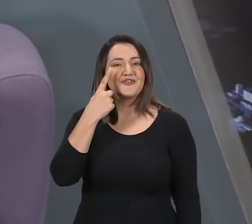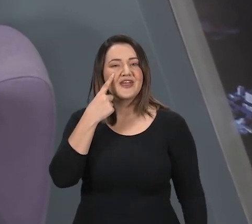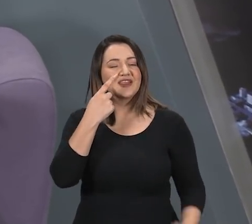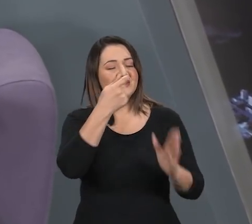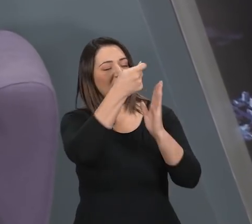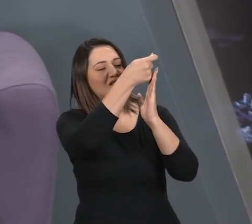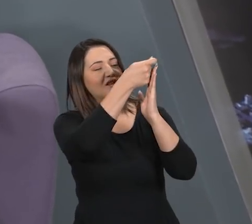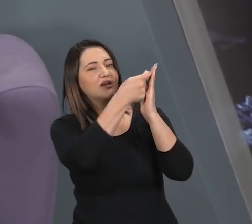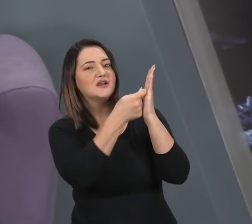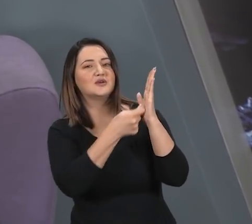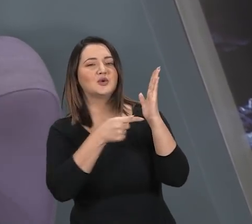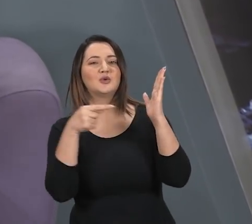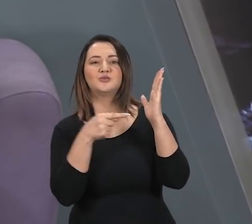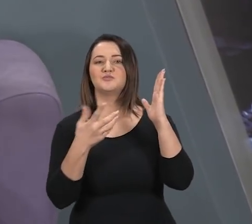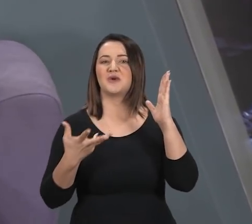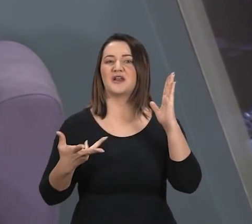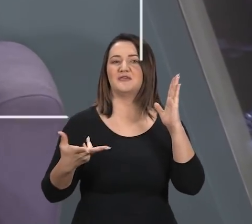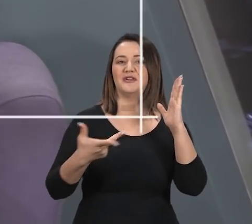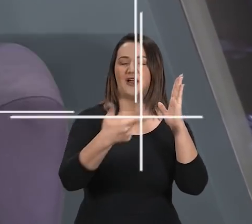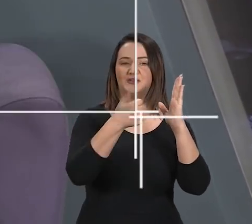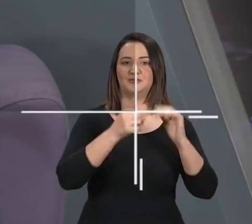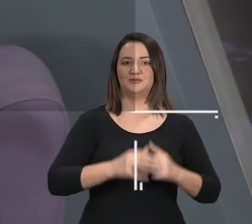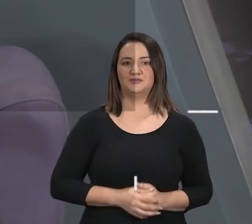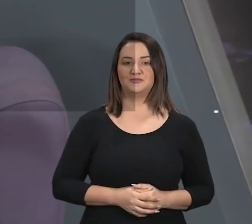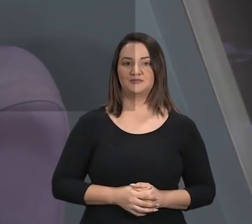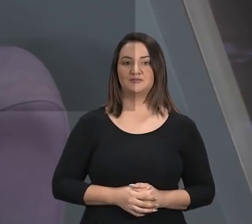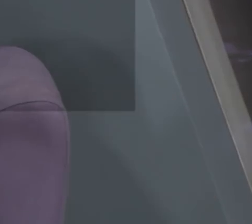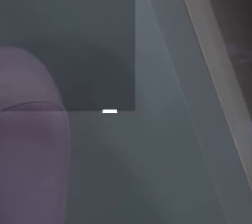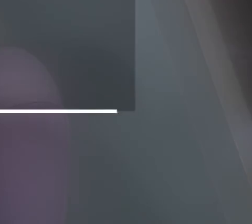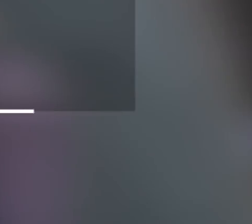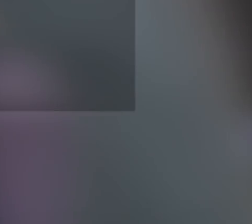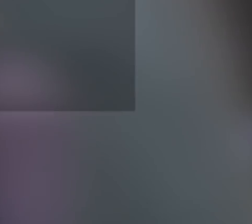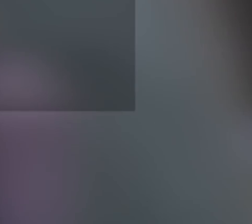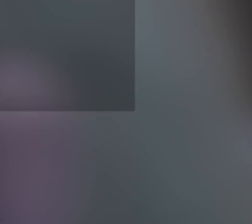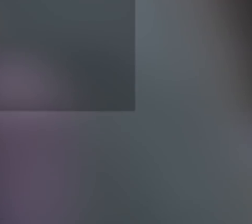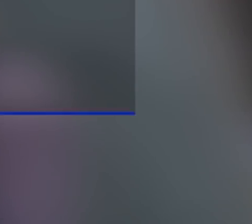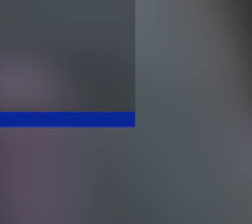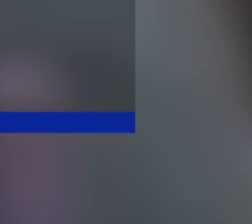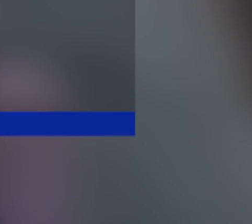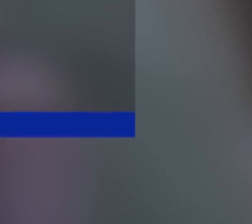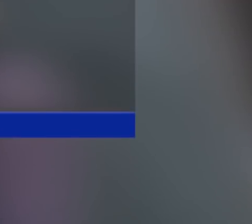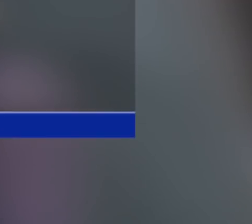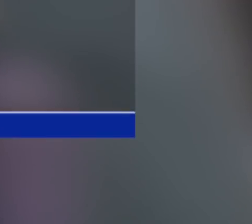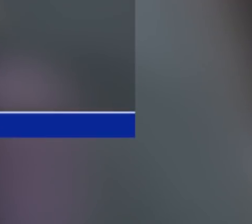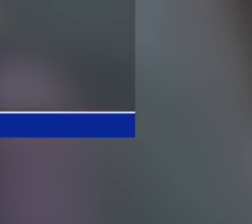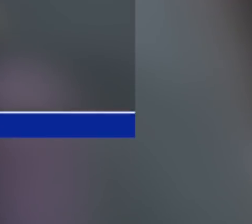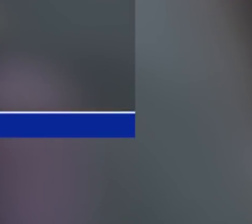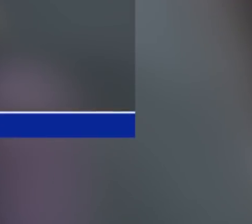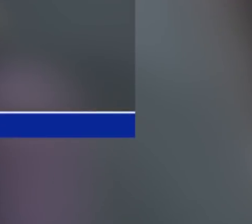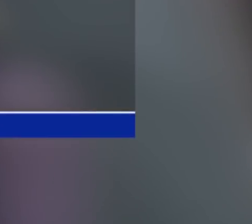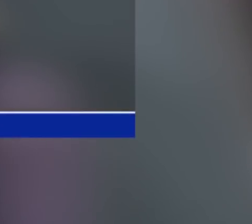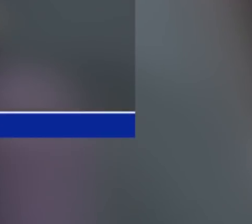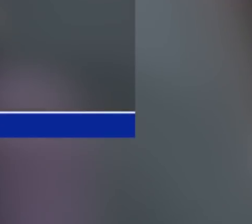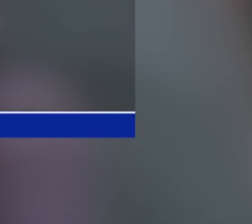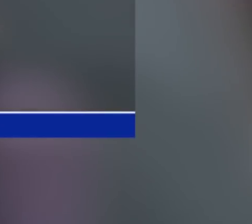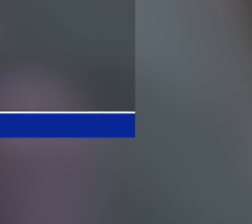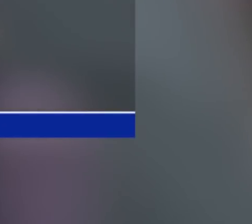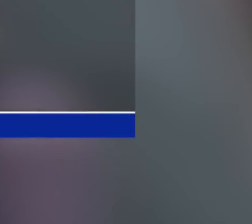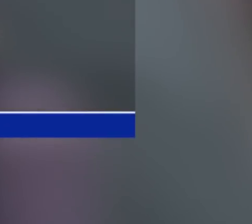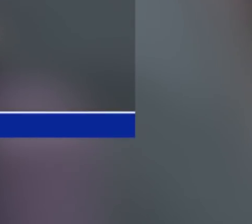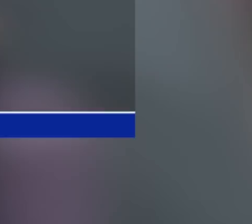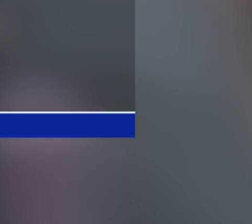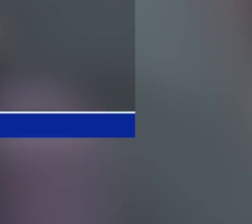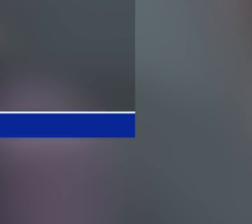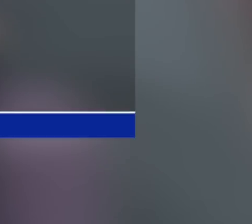verso 3. Olha que texto maravilhoso. Diz assim: bem-aventurados aqueles que leem e aqueles que